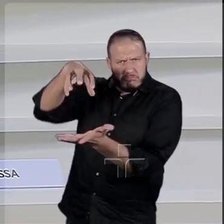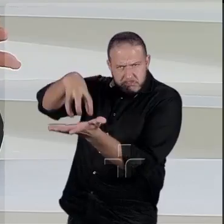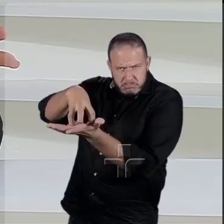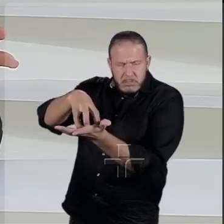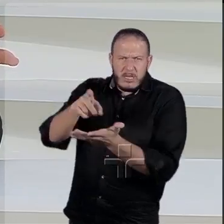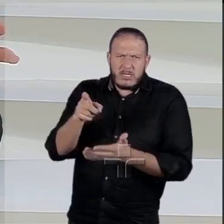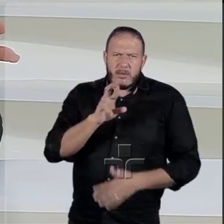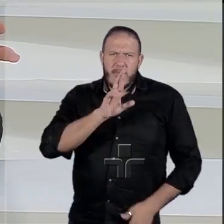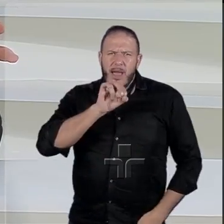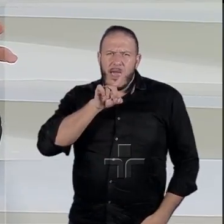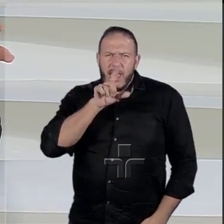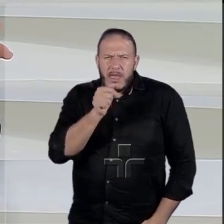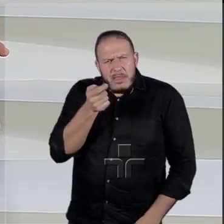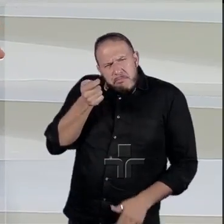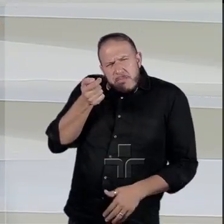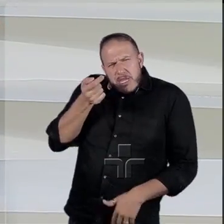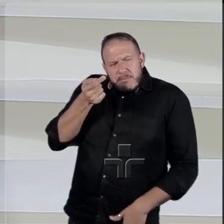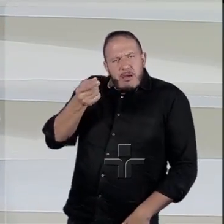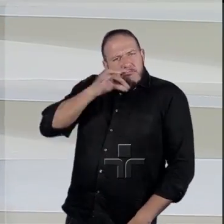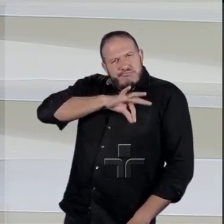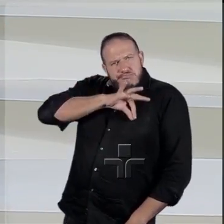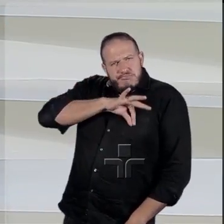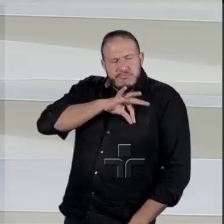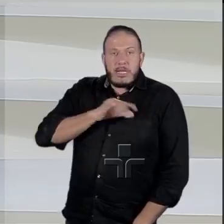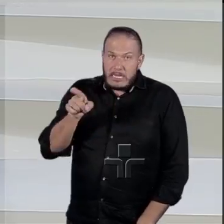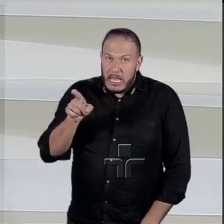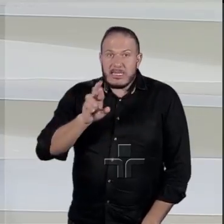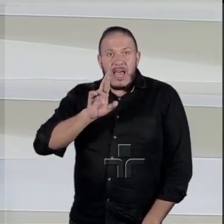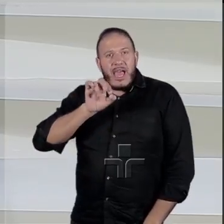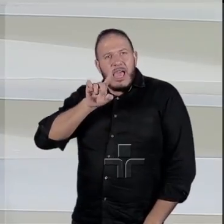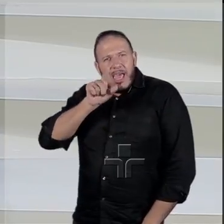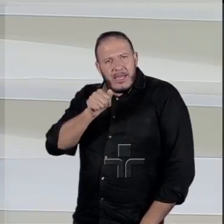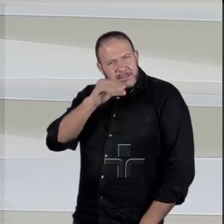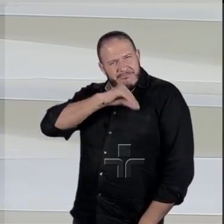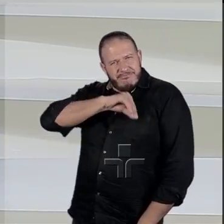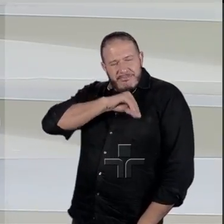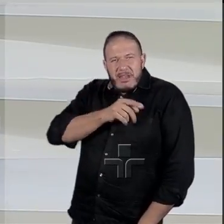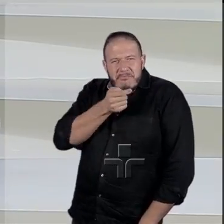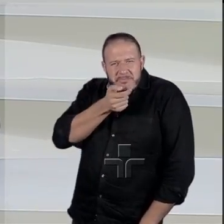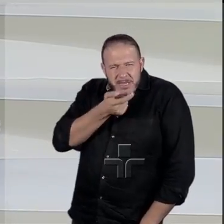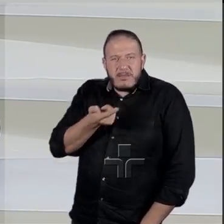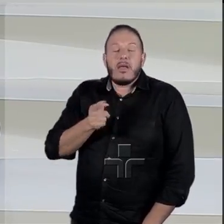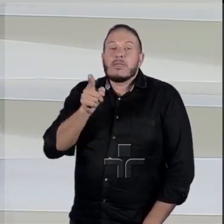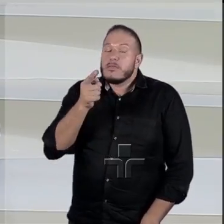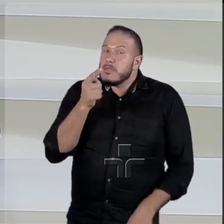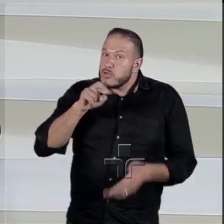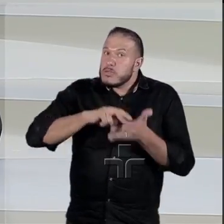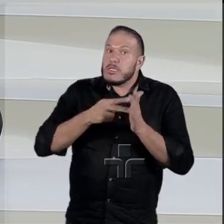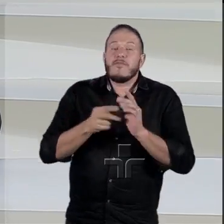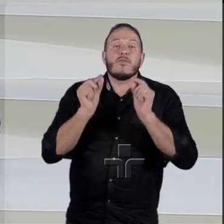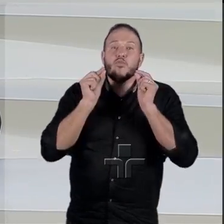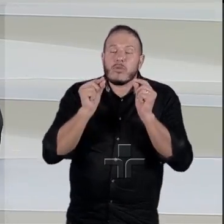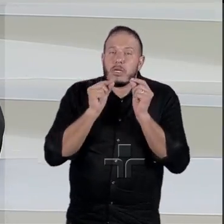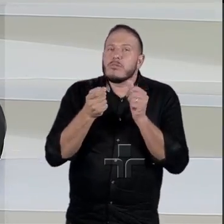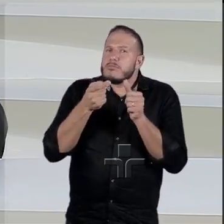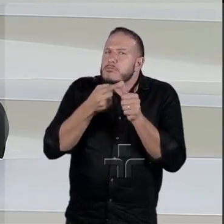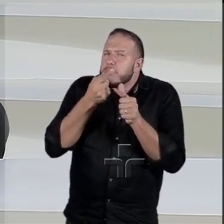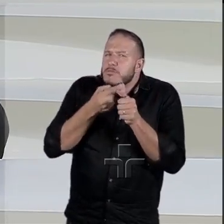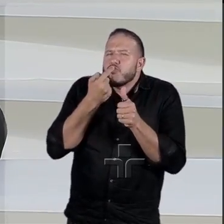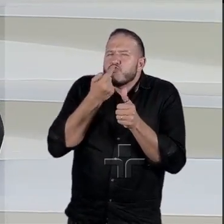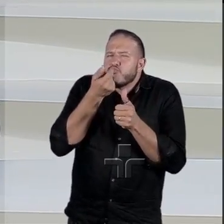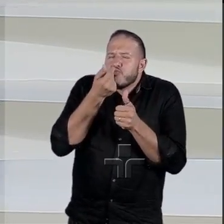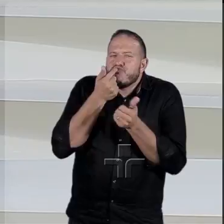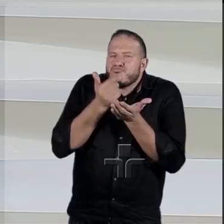ali. E essa renda mínima é o primeiro passo em direção a